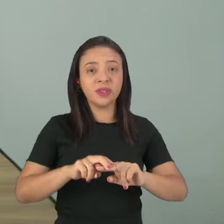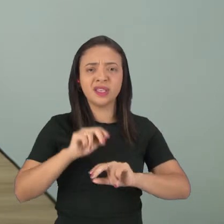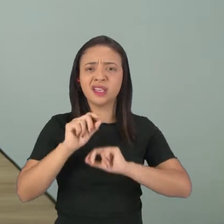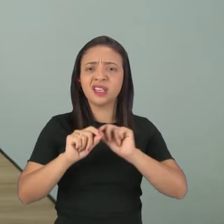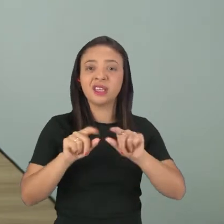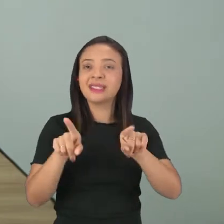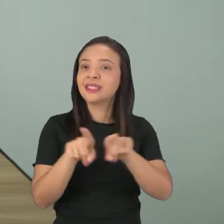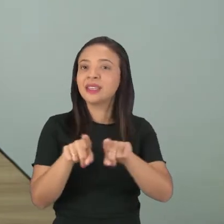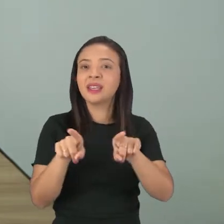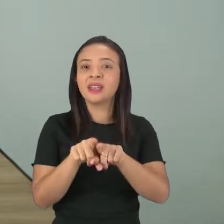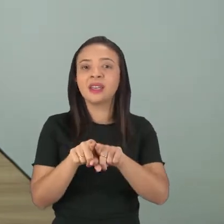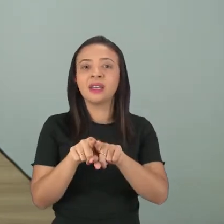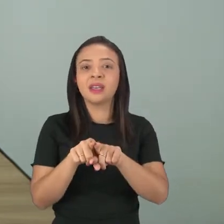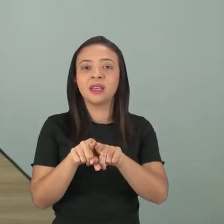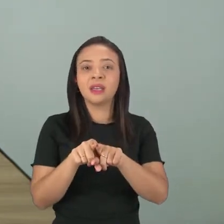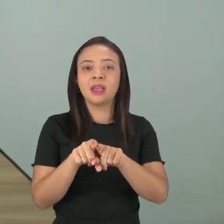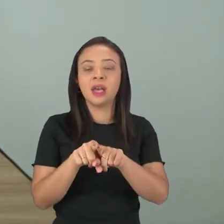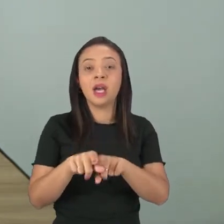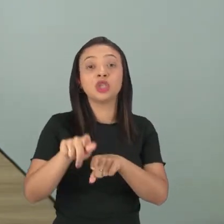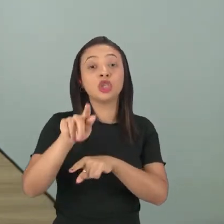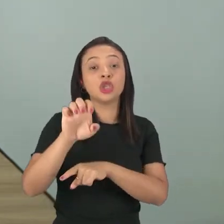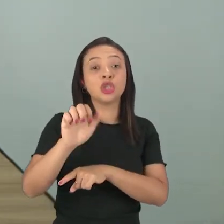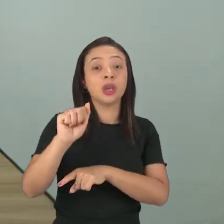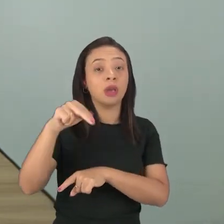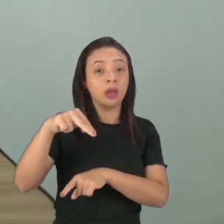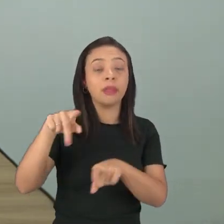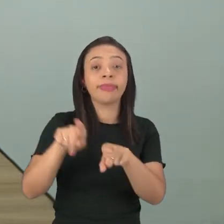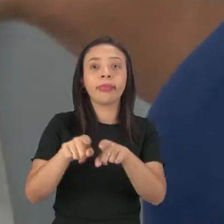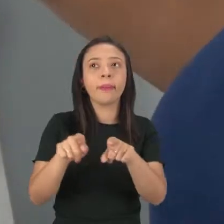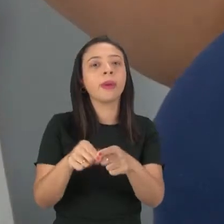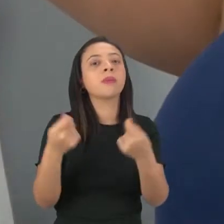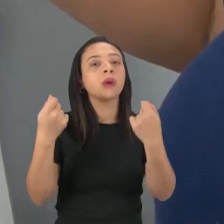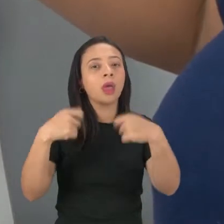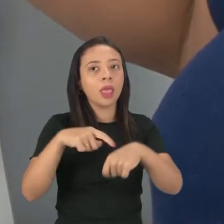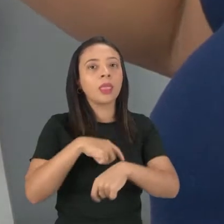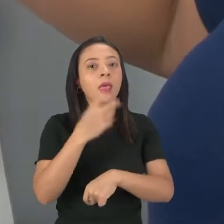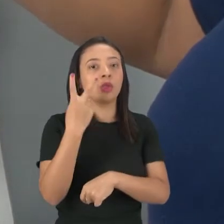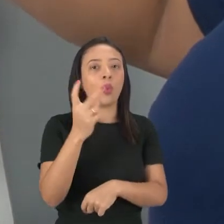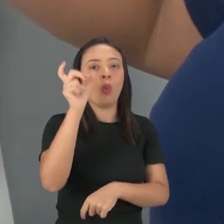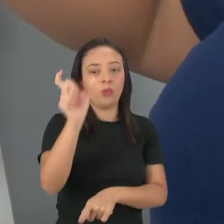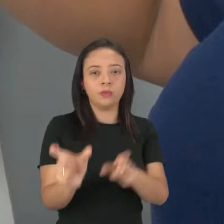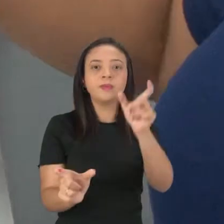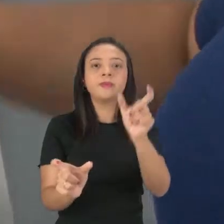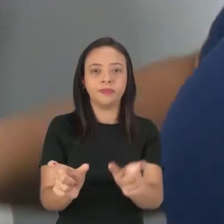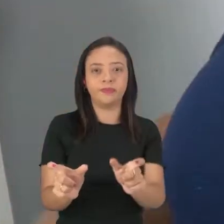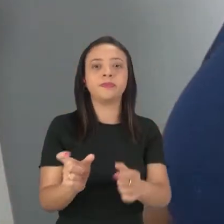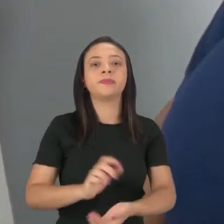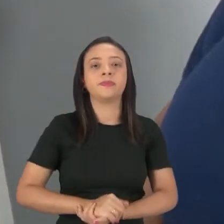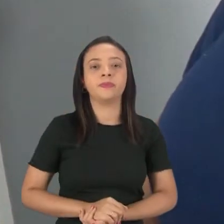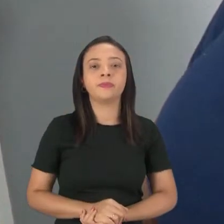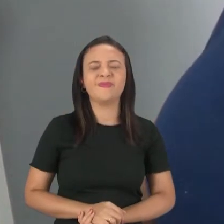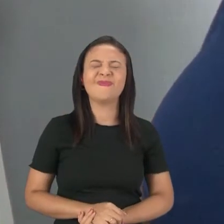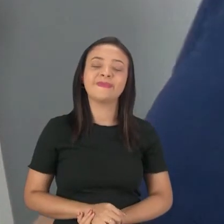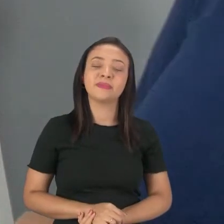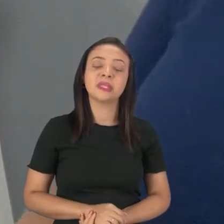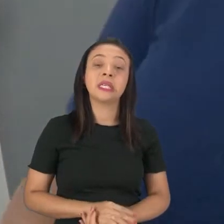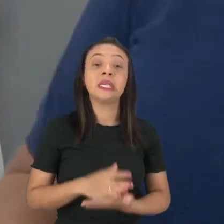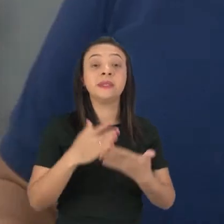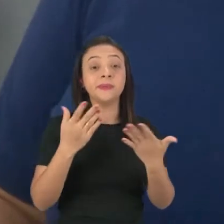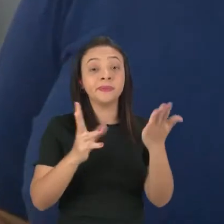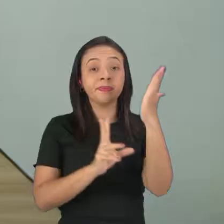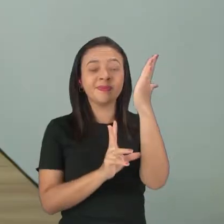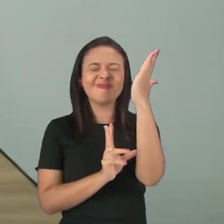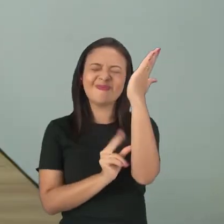como a versão dirigiam à vontade na verdade então e a cigarra passou